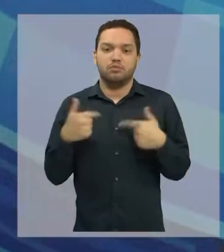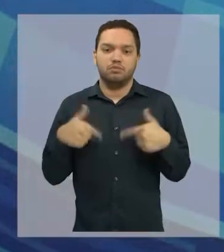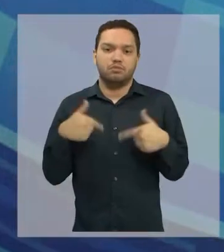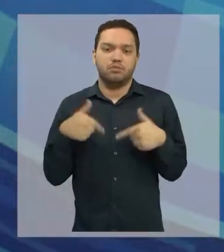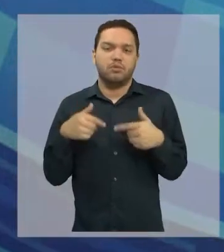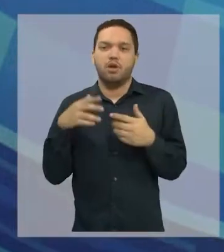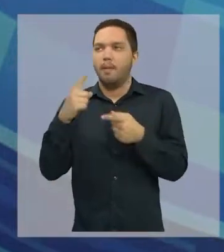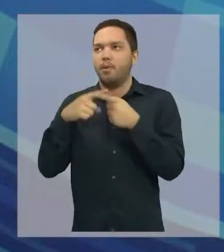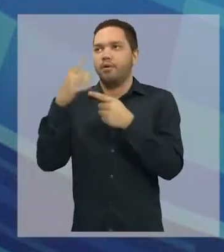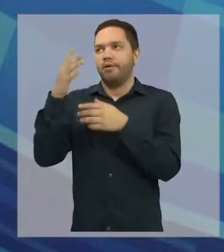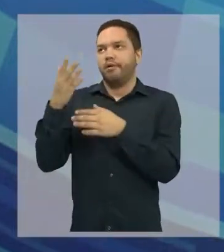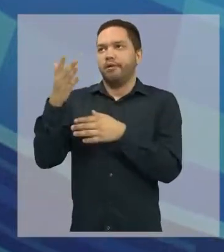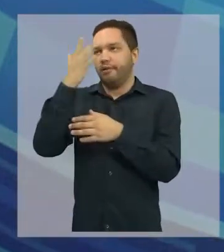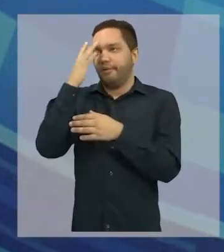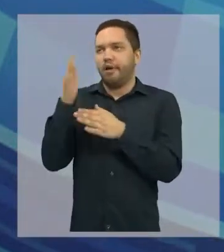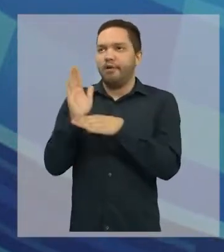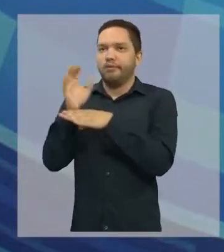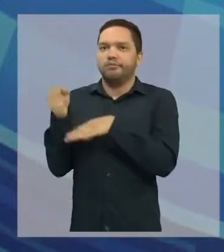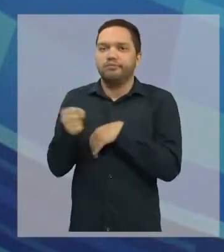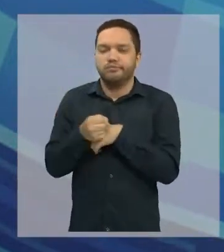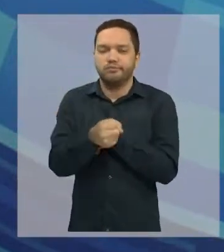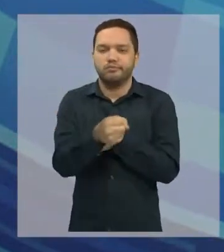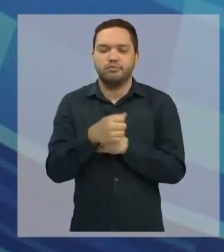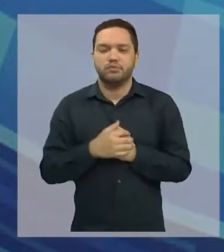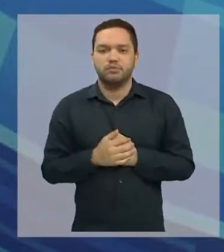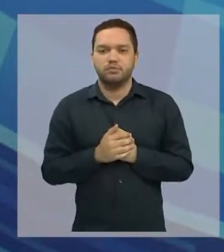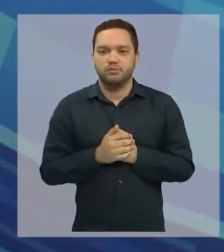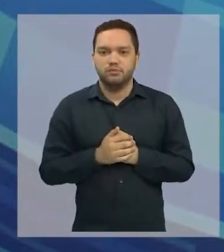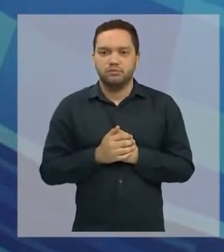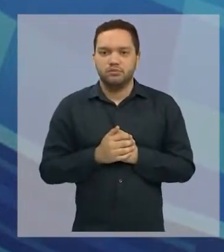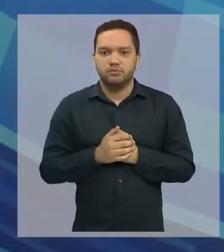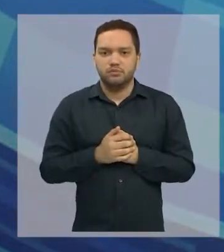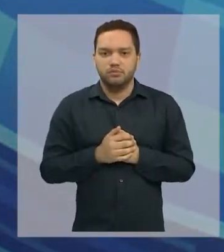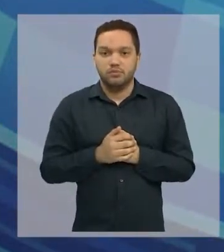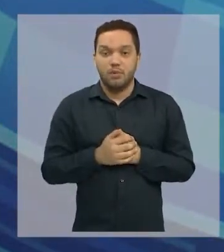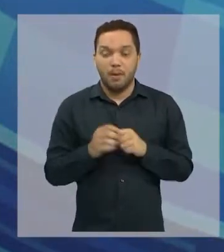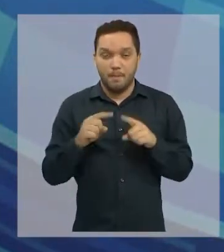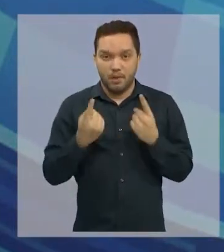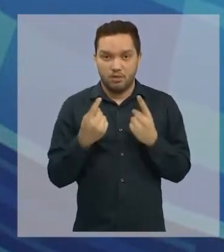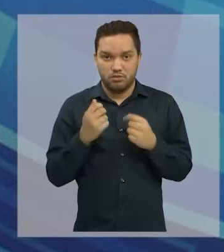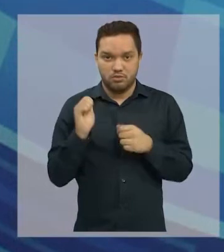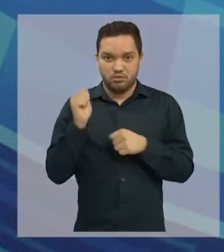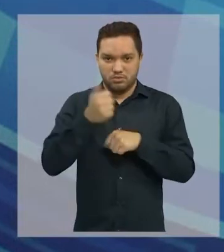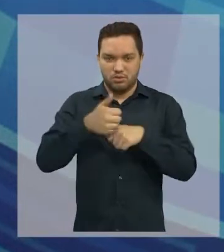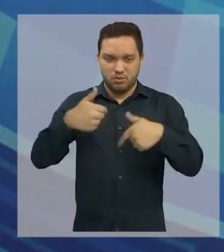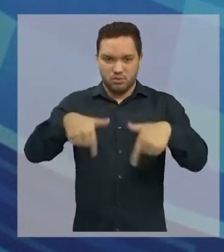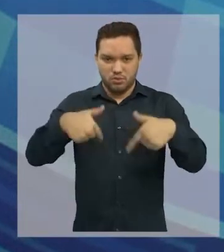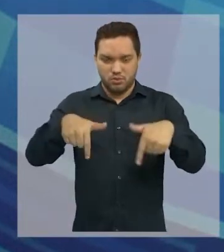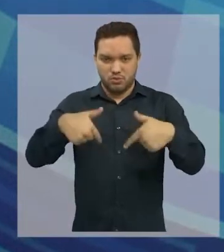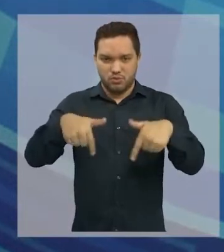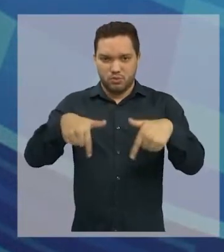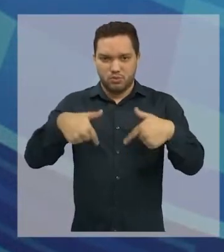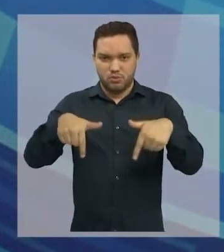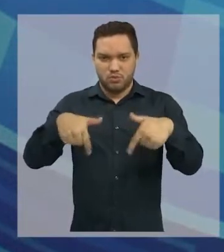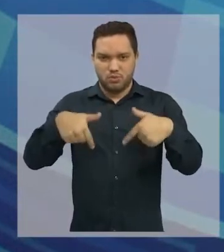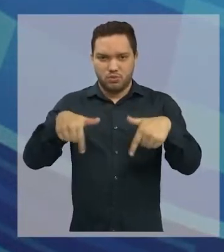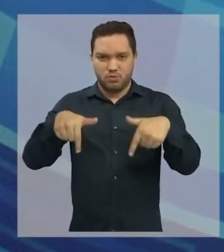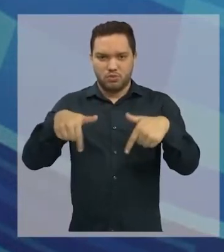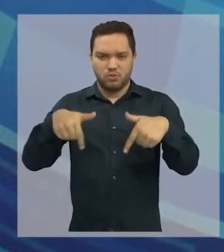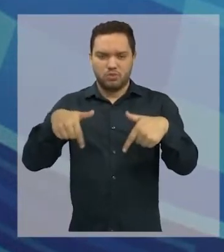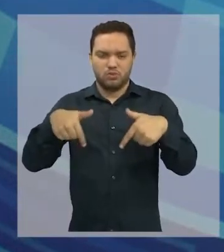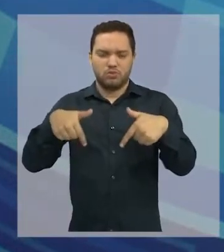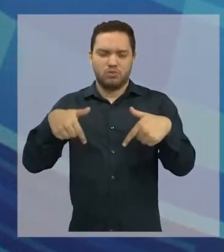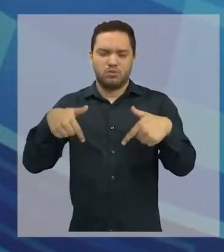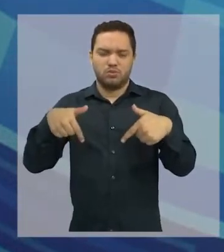paraquedas, né? Agora, com relação à carreira, não me parece que seja oportuno se